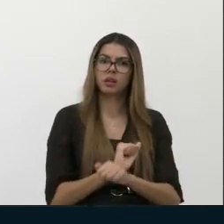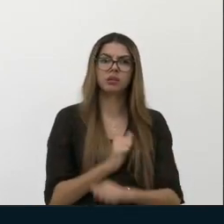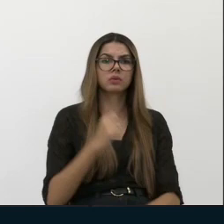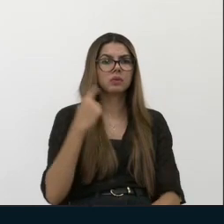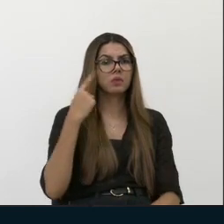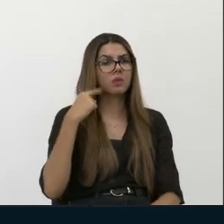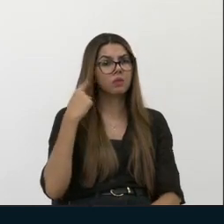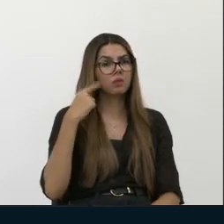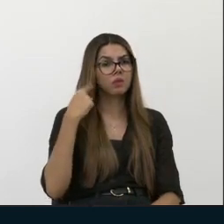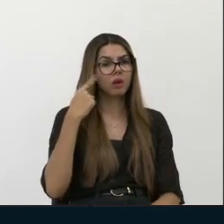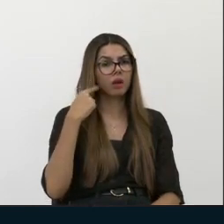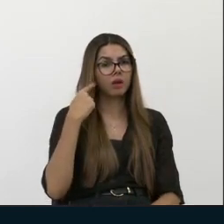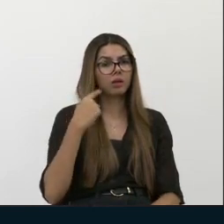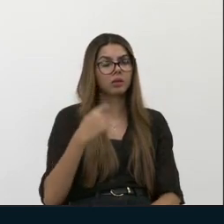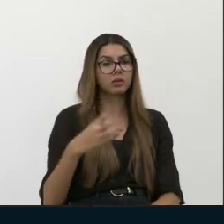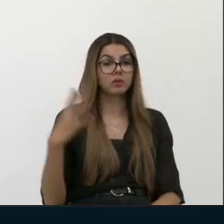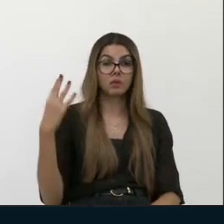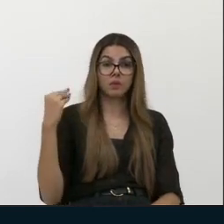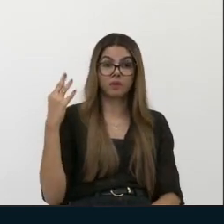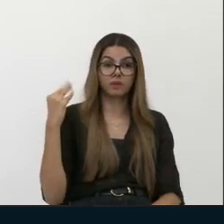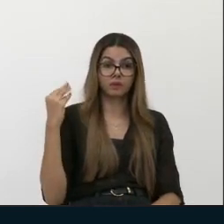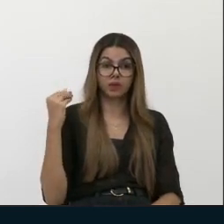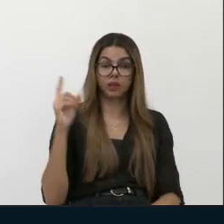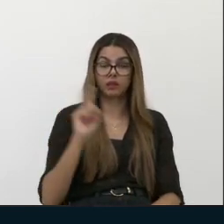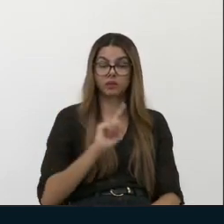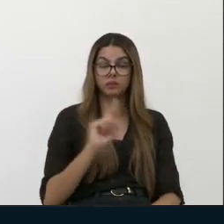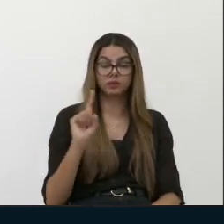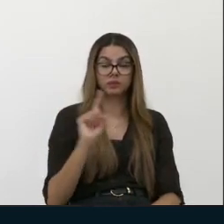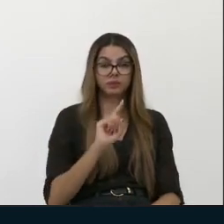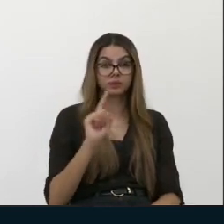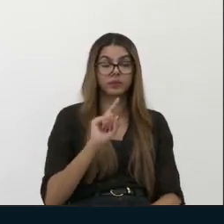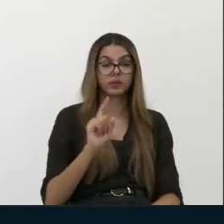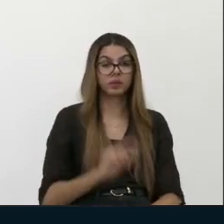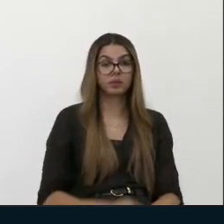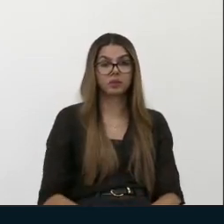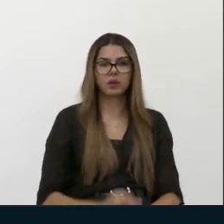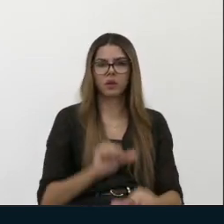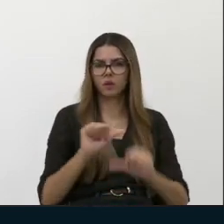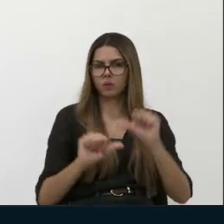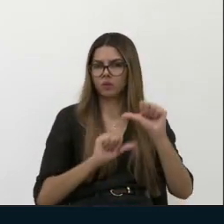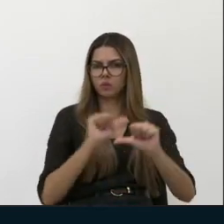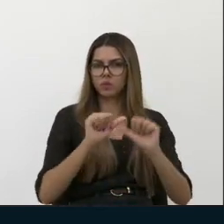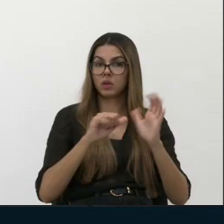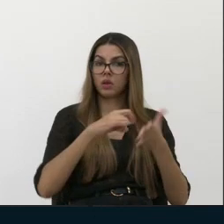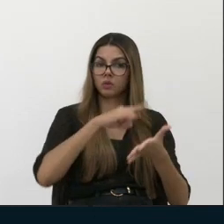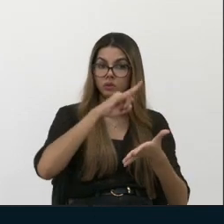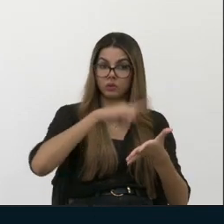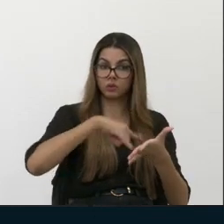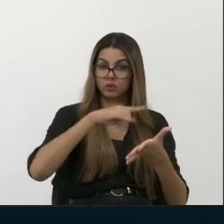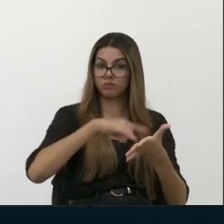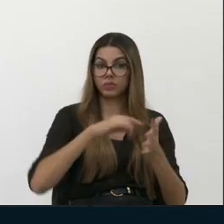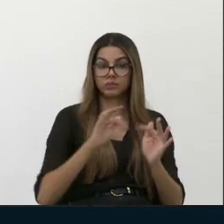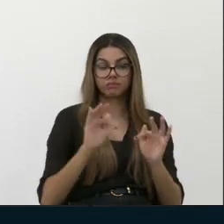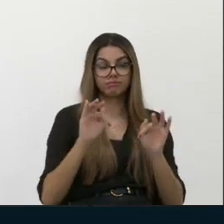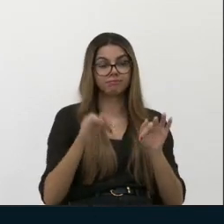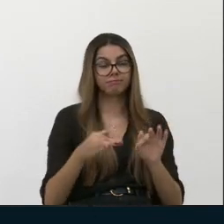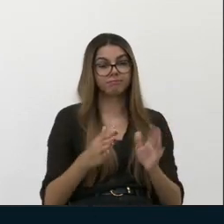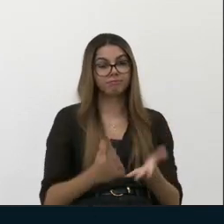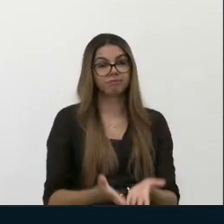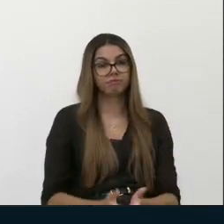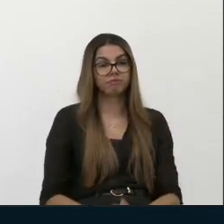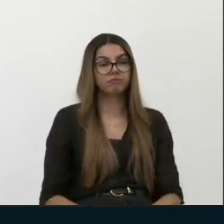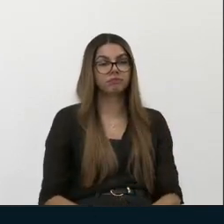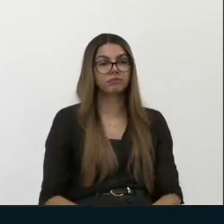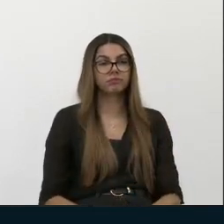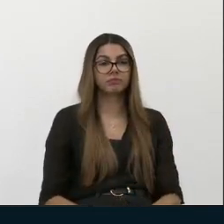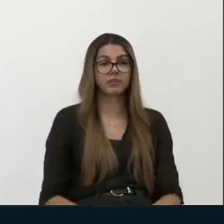orelha, porque a gente não vai nem dar atenção, porque não vai mudar o resultado do recurso. Simplesmente isso, em outras palavras.